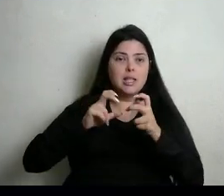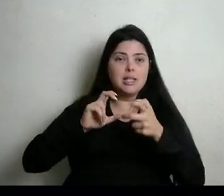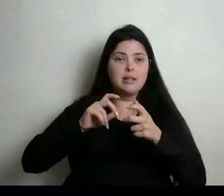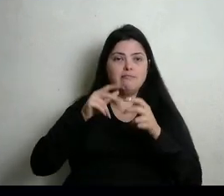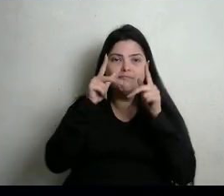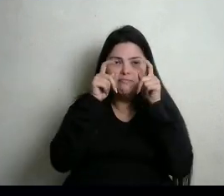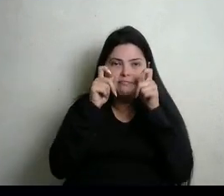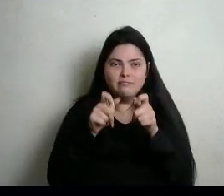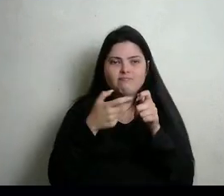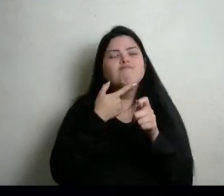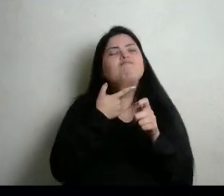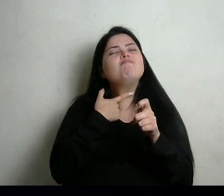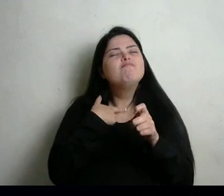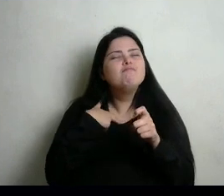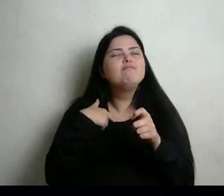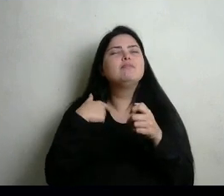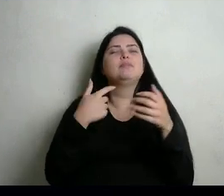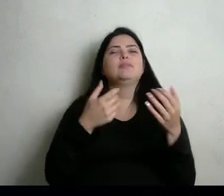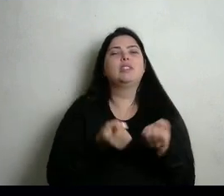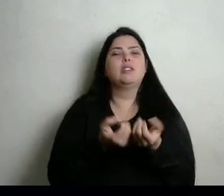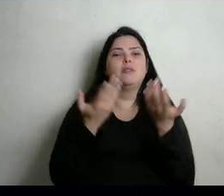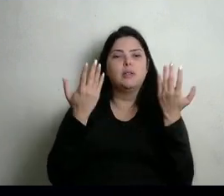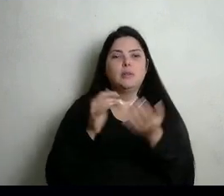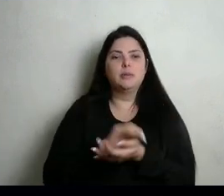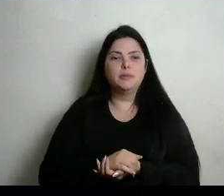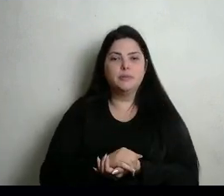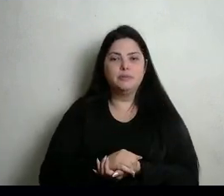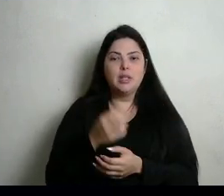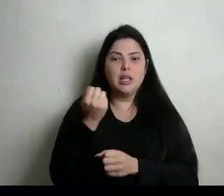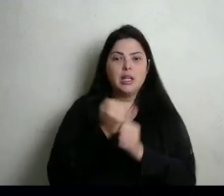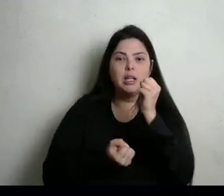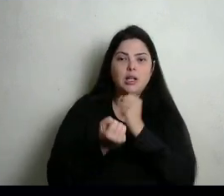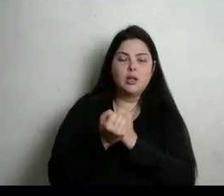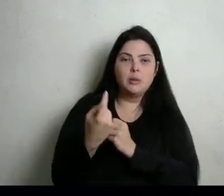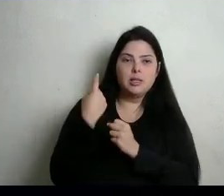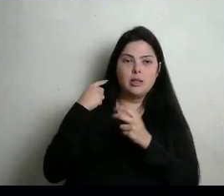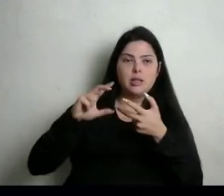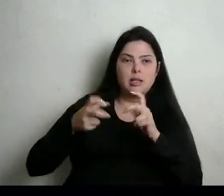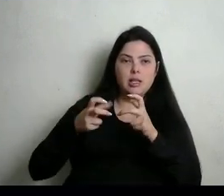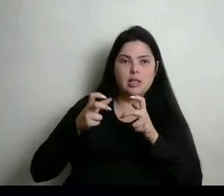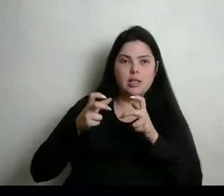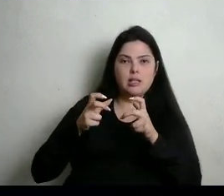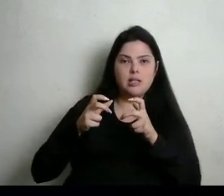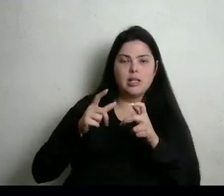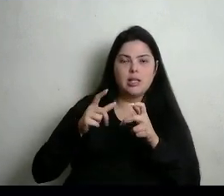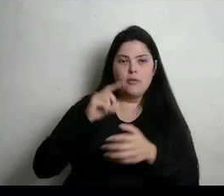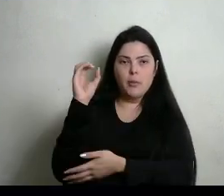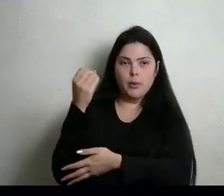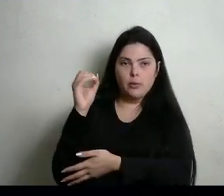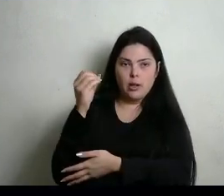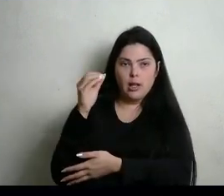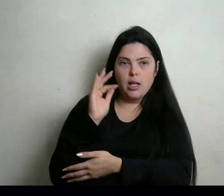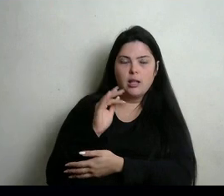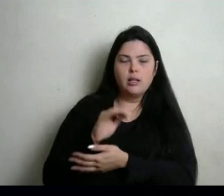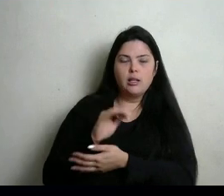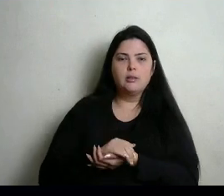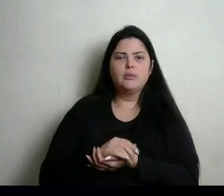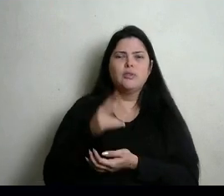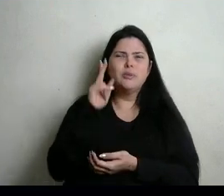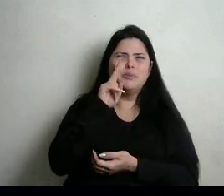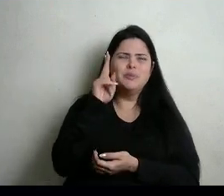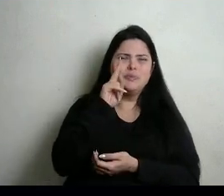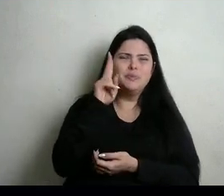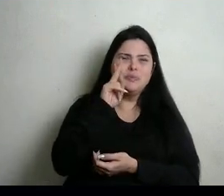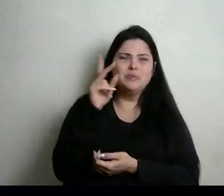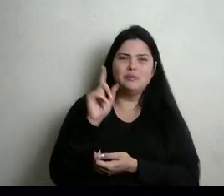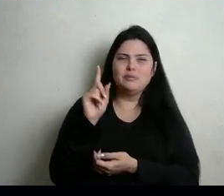gosto desse tipo de evento, porque ano passado, no TDC Future, que teve em Porto Alegre, eu não vou lembrar, eu não lembro em qual